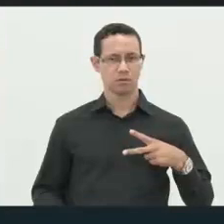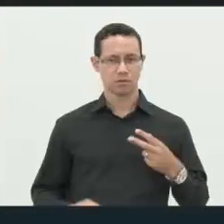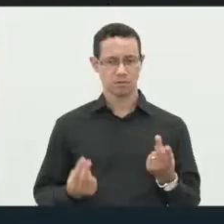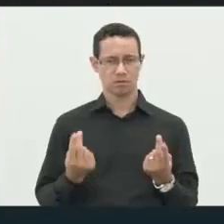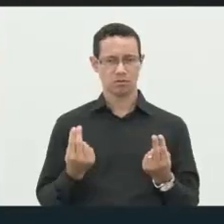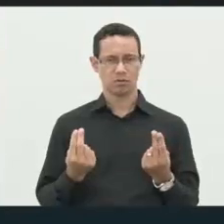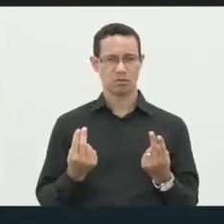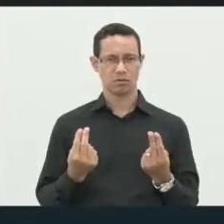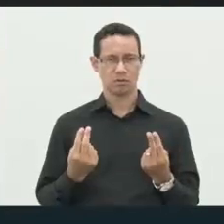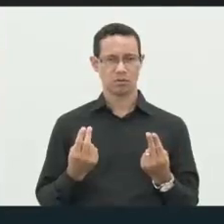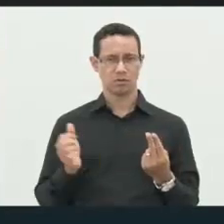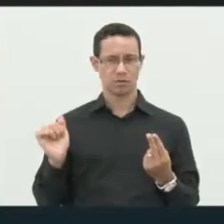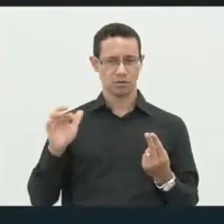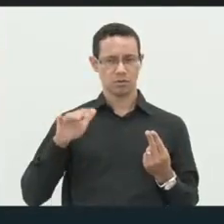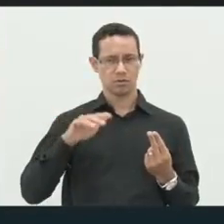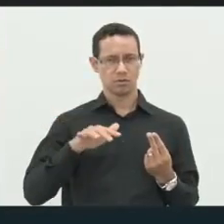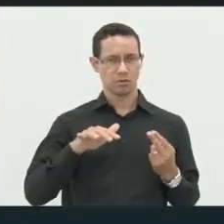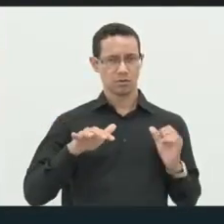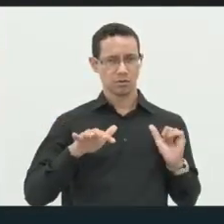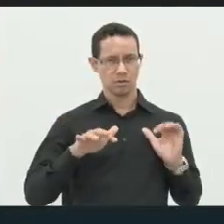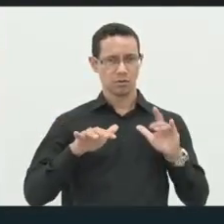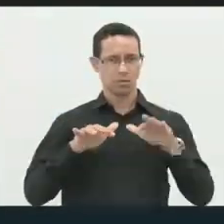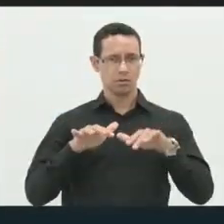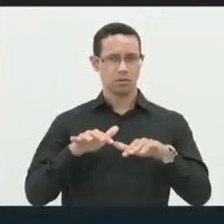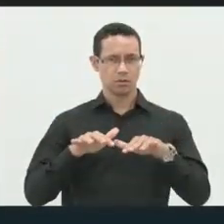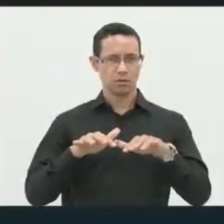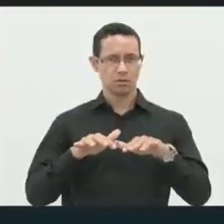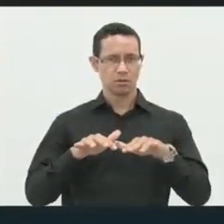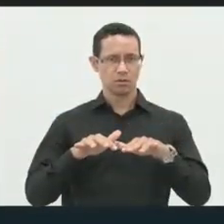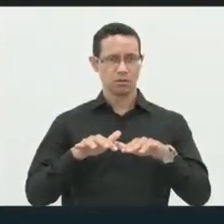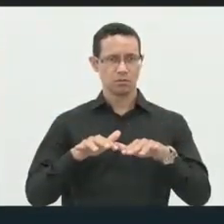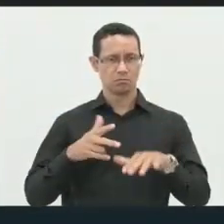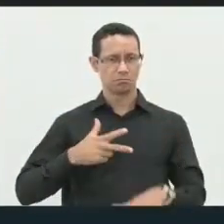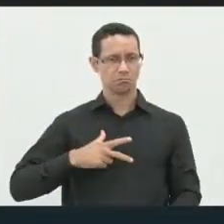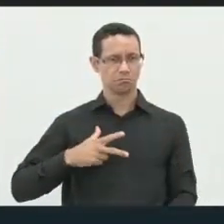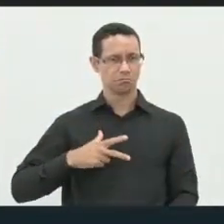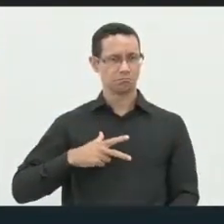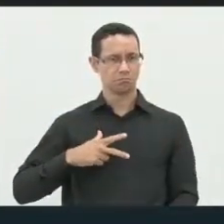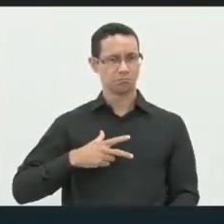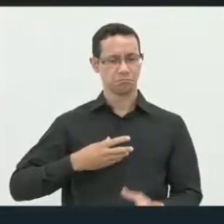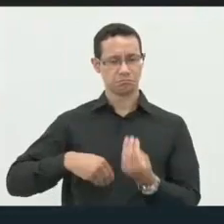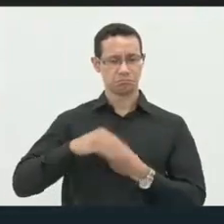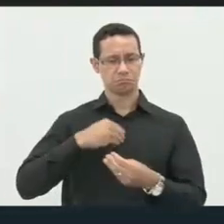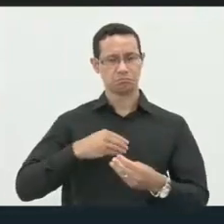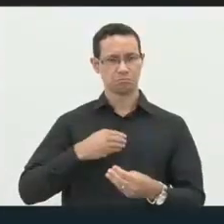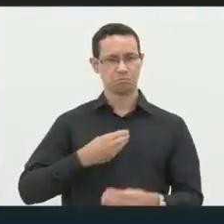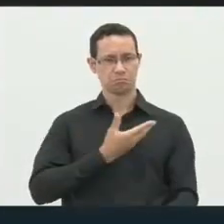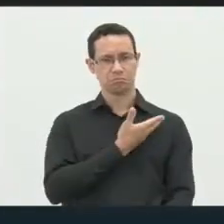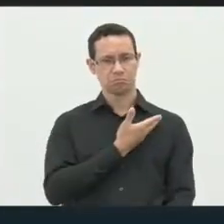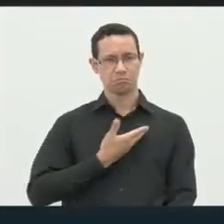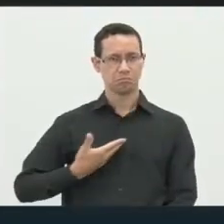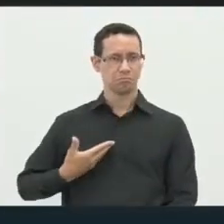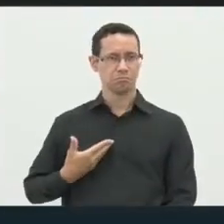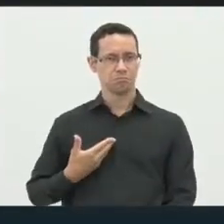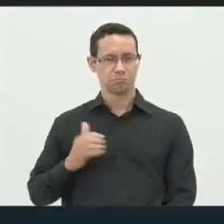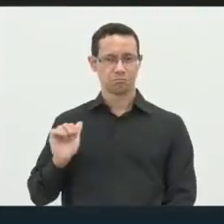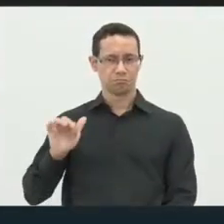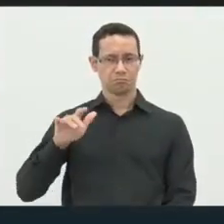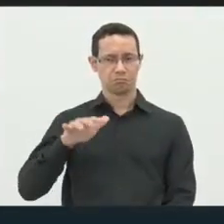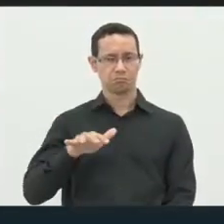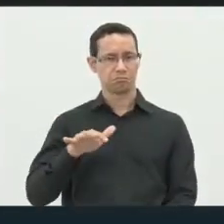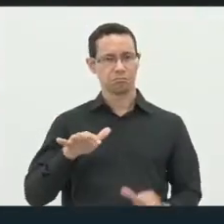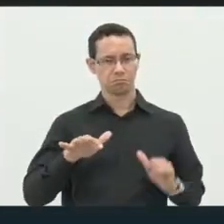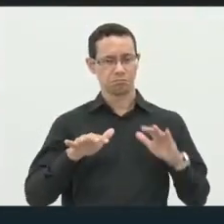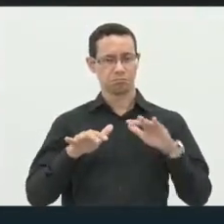o público e o privado vereador Paulo Roberto shekinato lá na unidade de saúde no mesmo